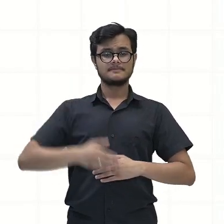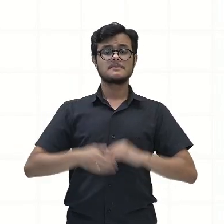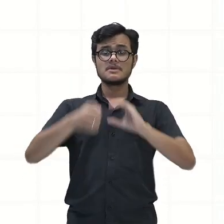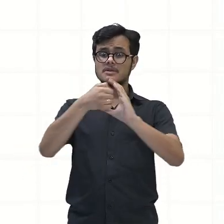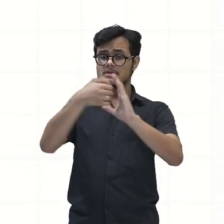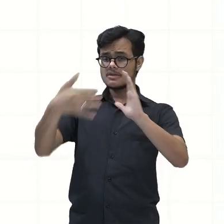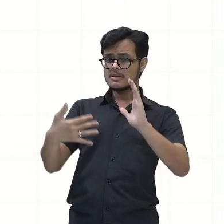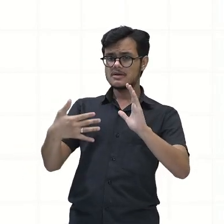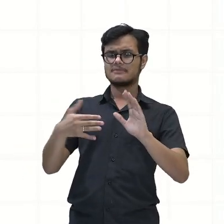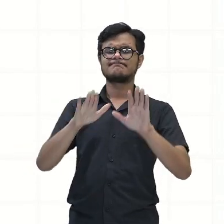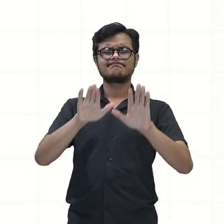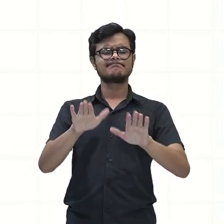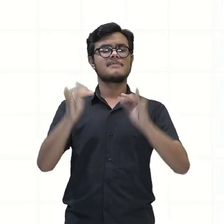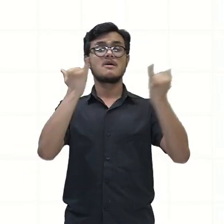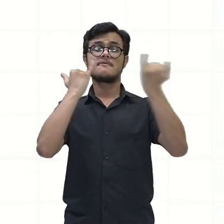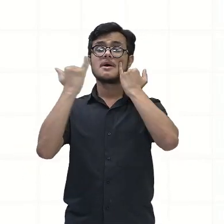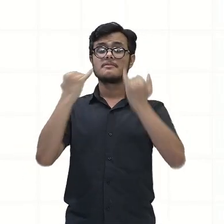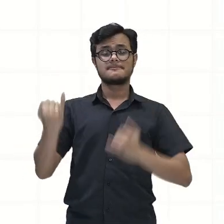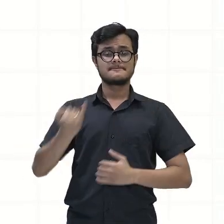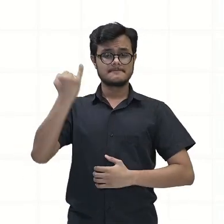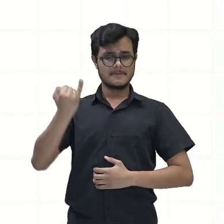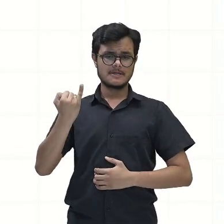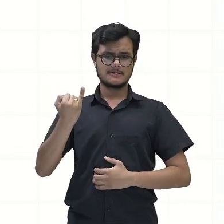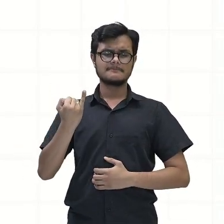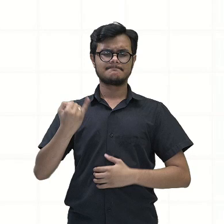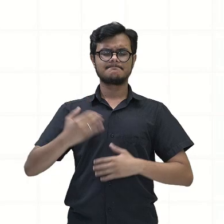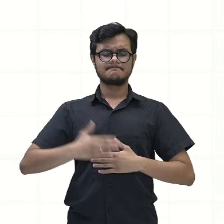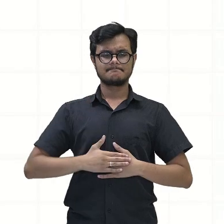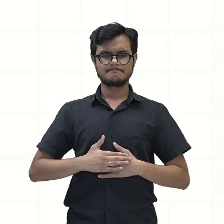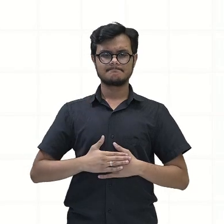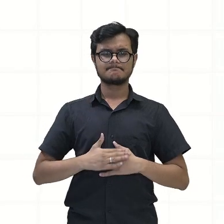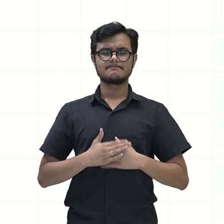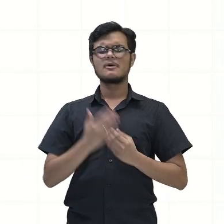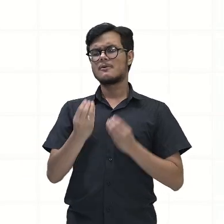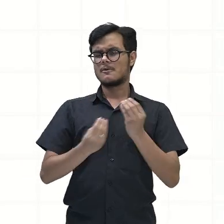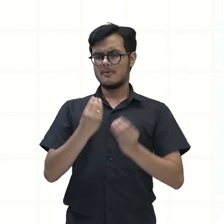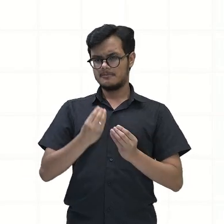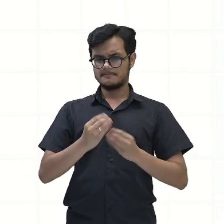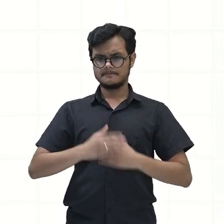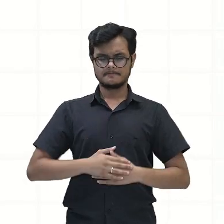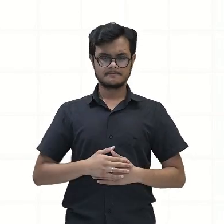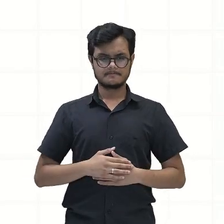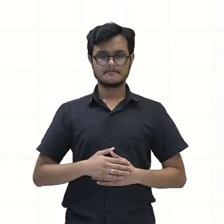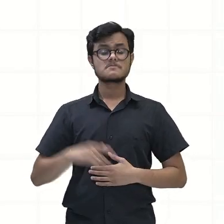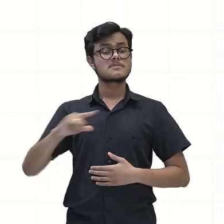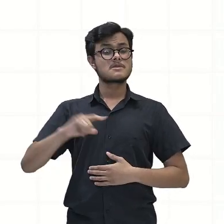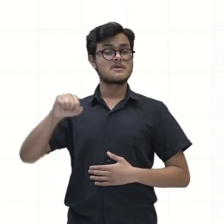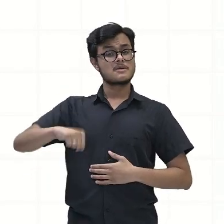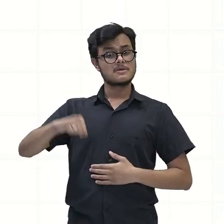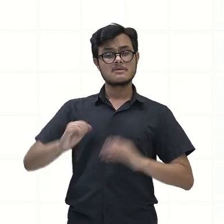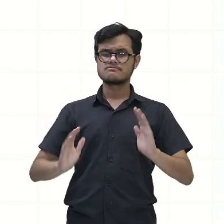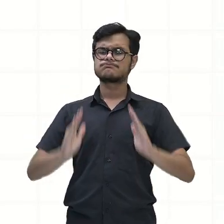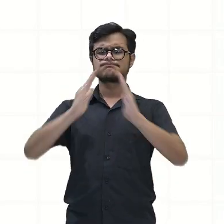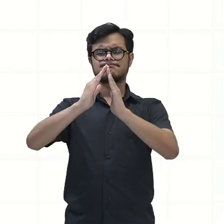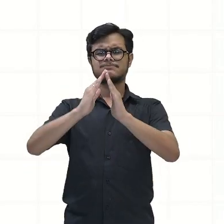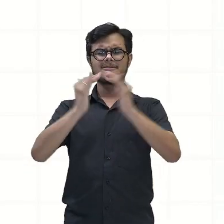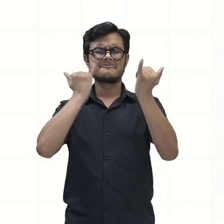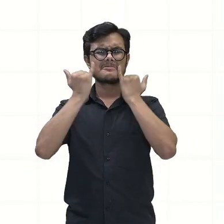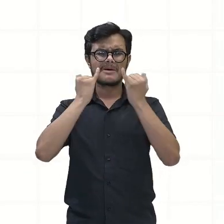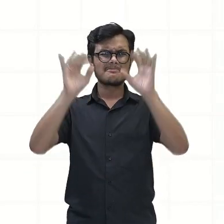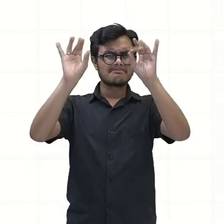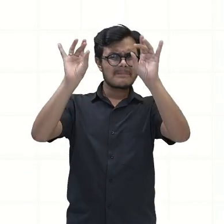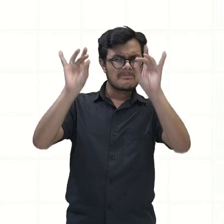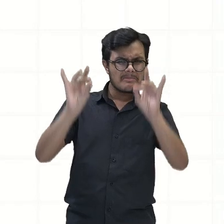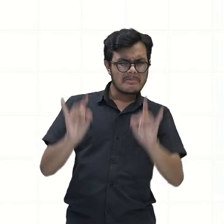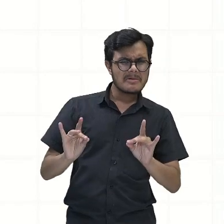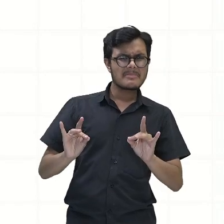relembrar alguns dados aí que a gente pode observar na pirâmide etária. Peguei ali a pirâmide, tem um monte de informação. Tem